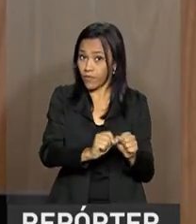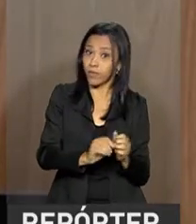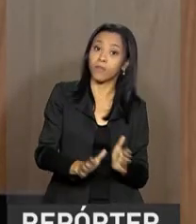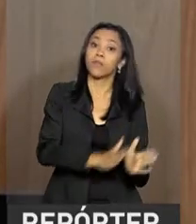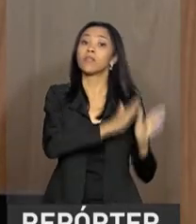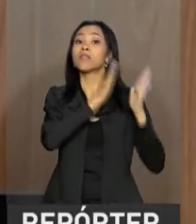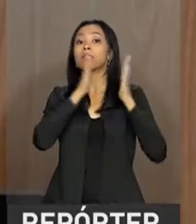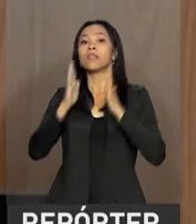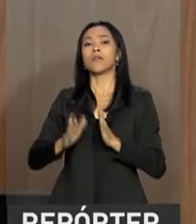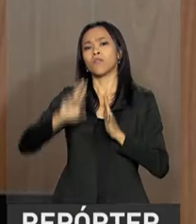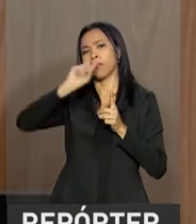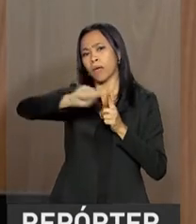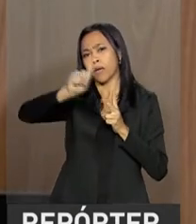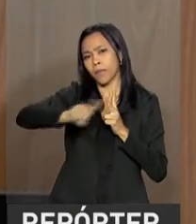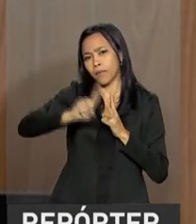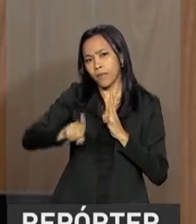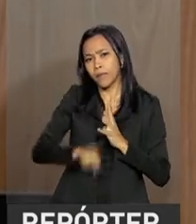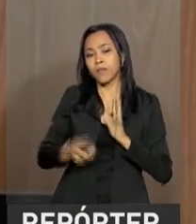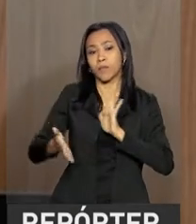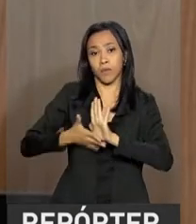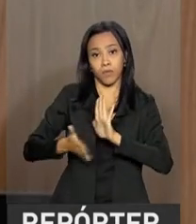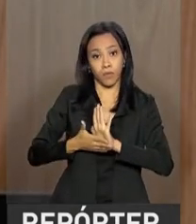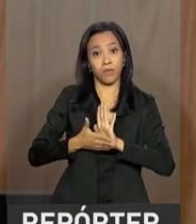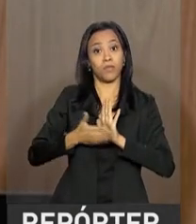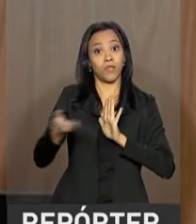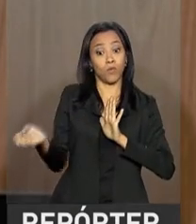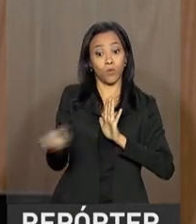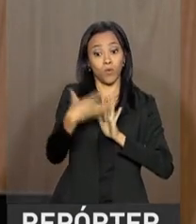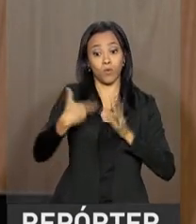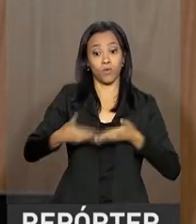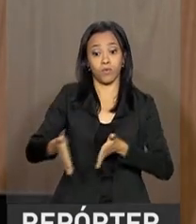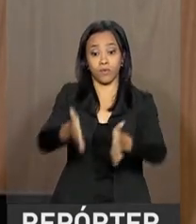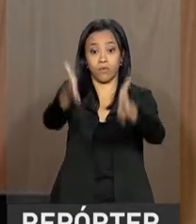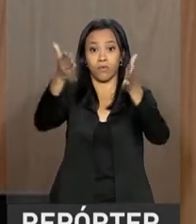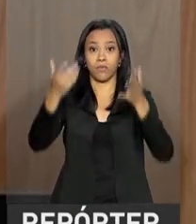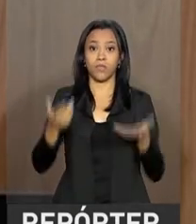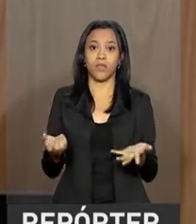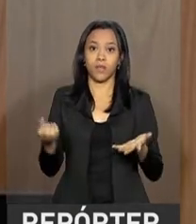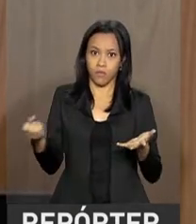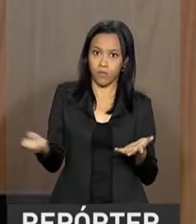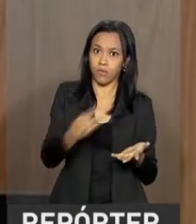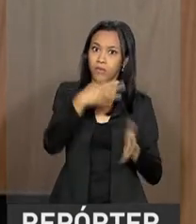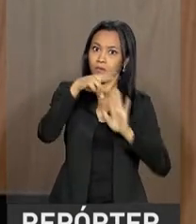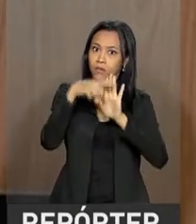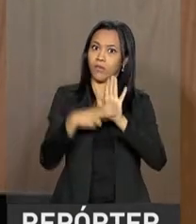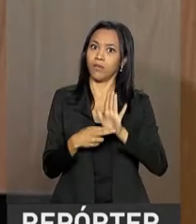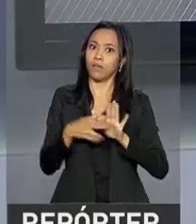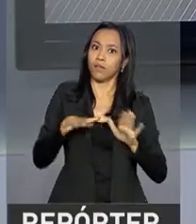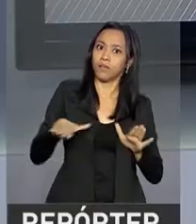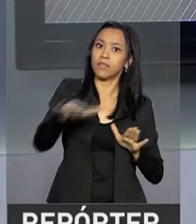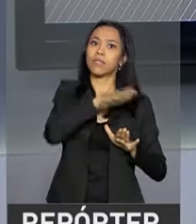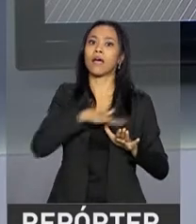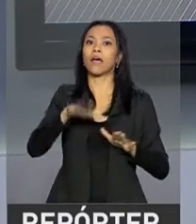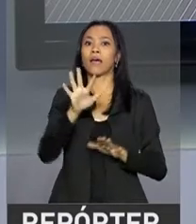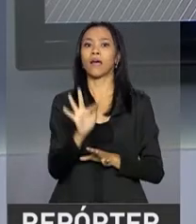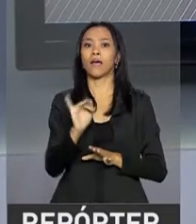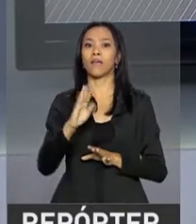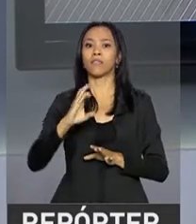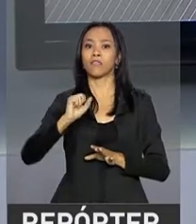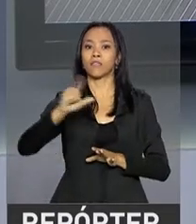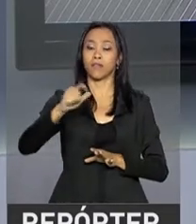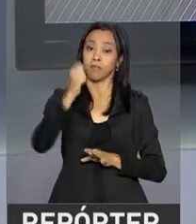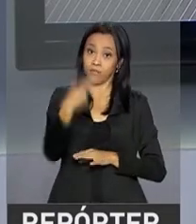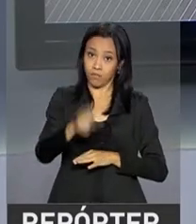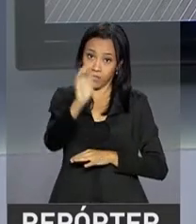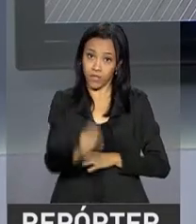série de medidas que define o novo caminho um novo parâmetro fiscal para o país ainda no relatório